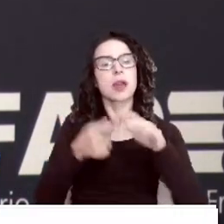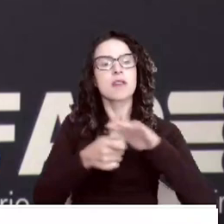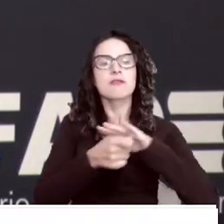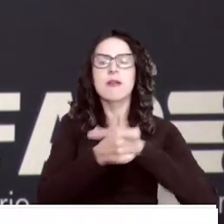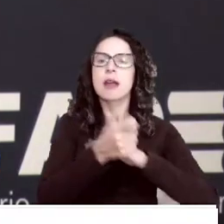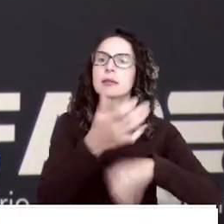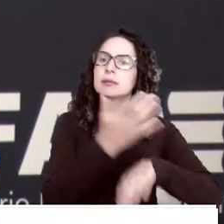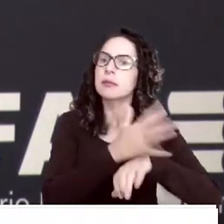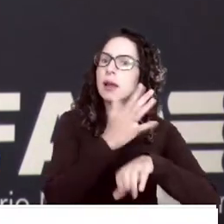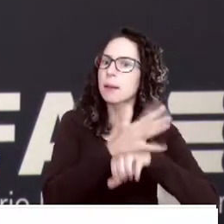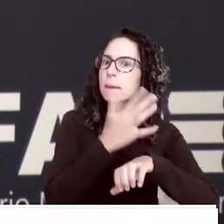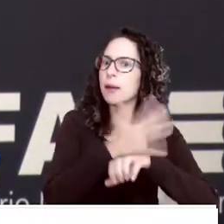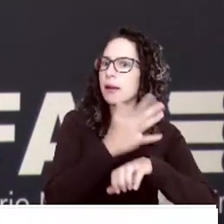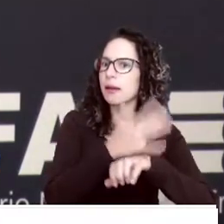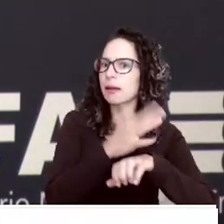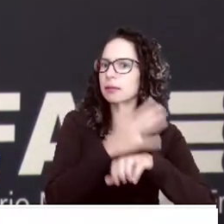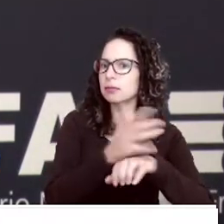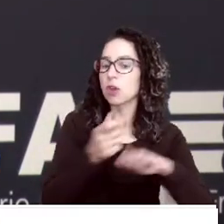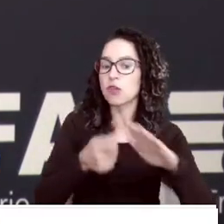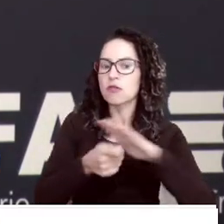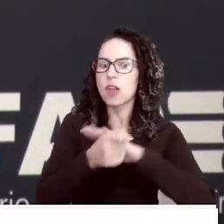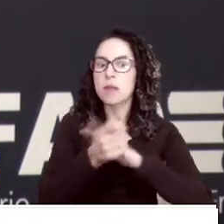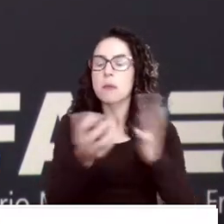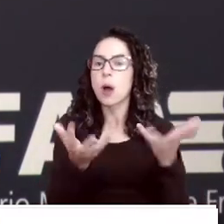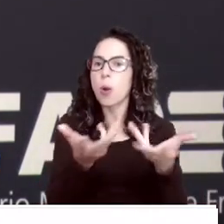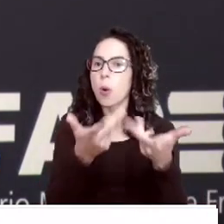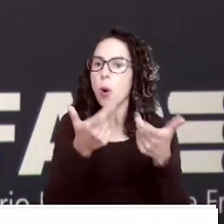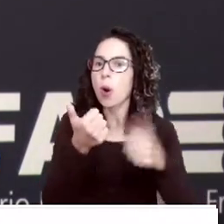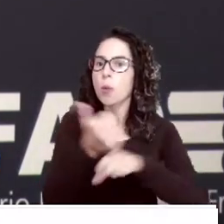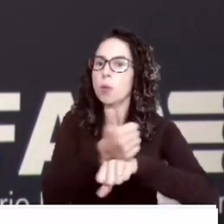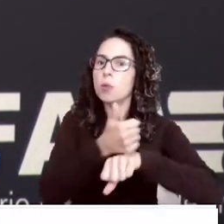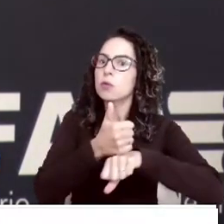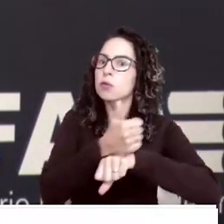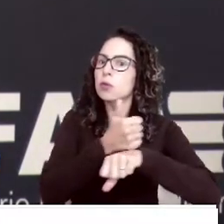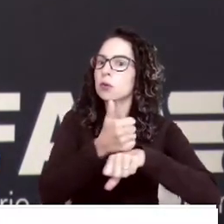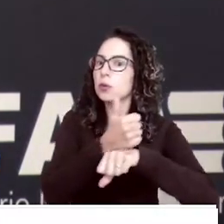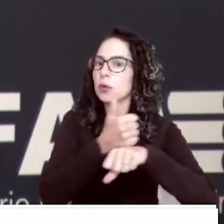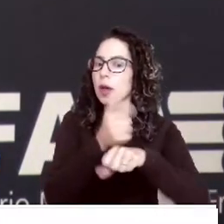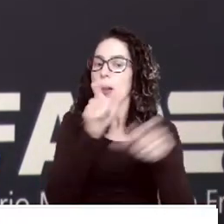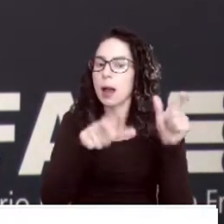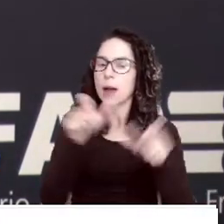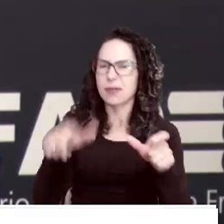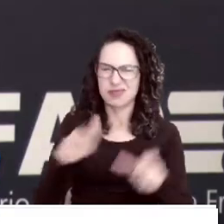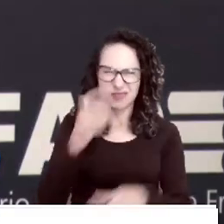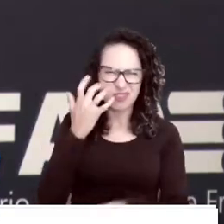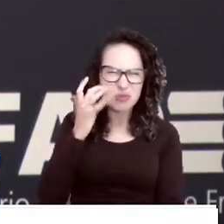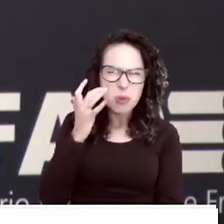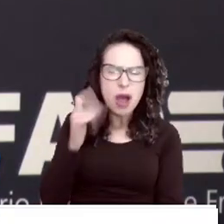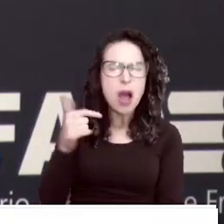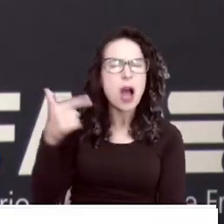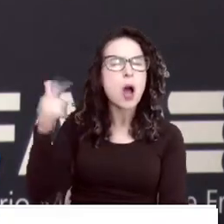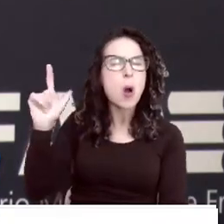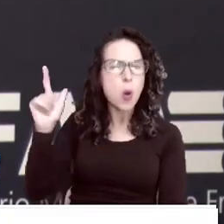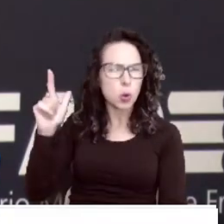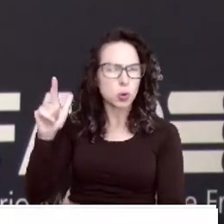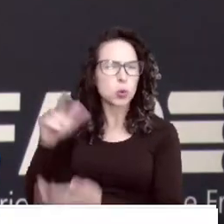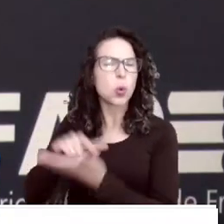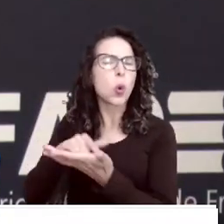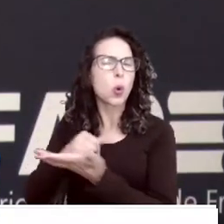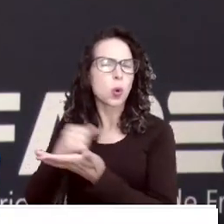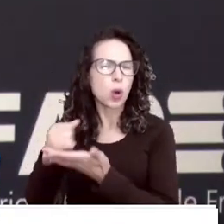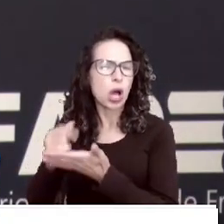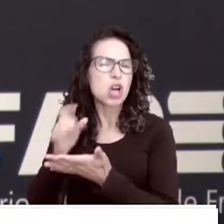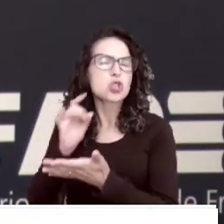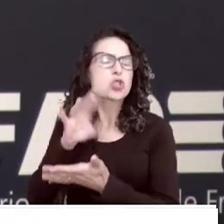treinamento. Ela investe na qualificação profissional. Você acha que alguém que está afim de só